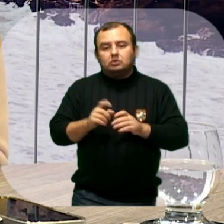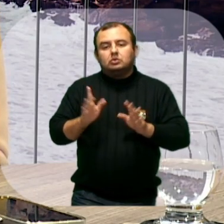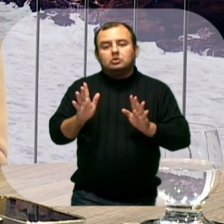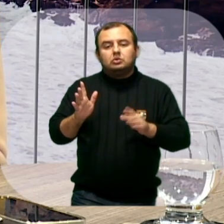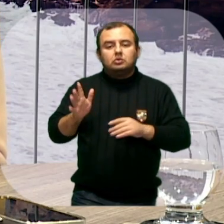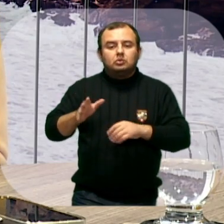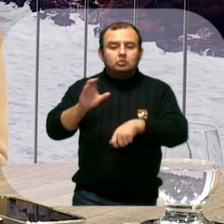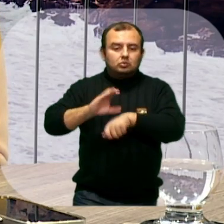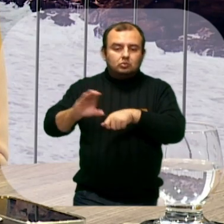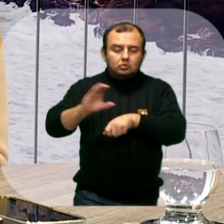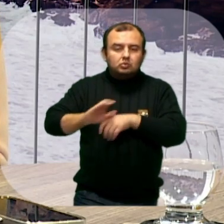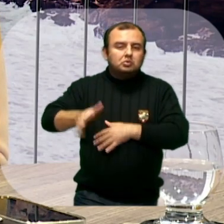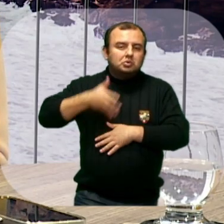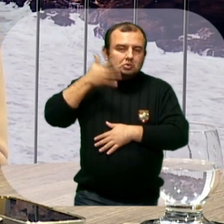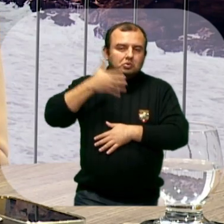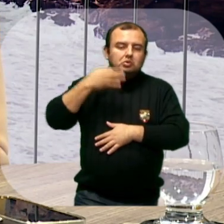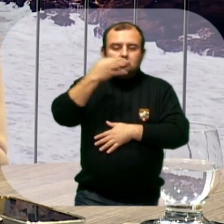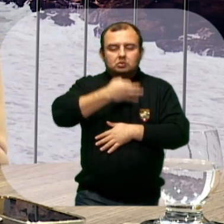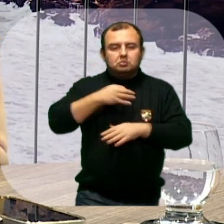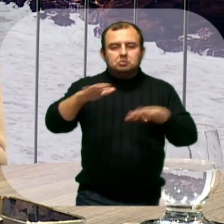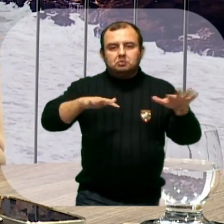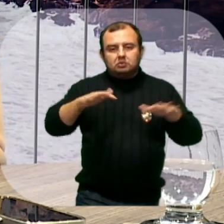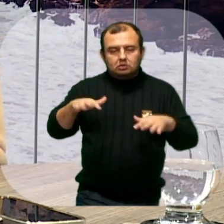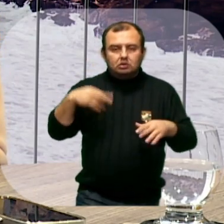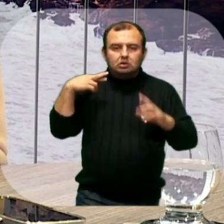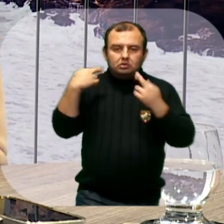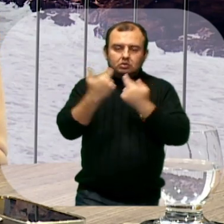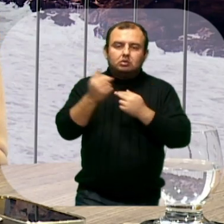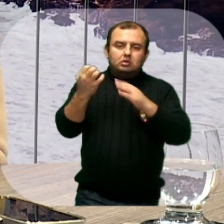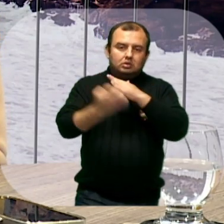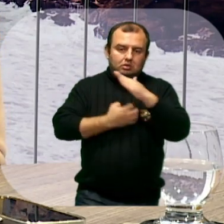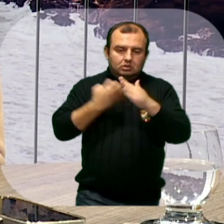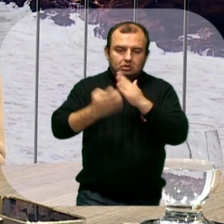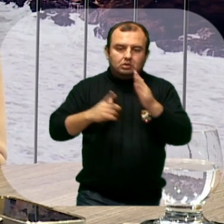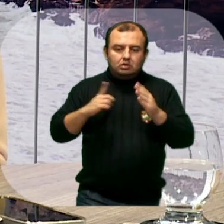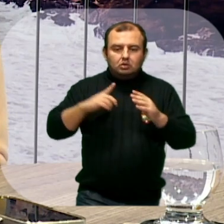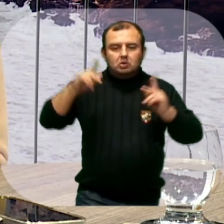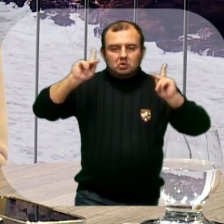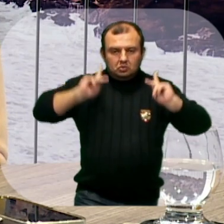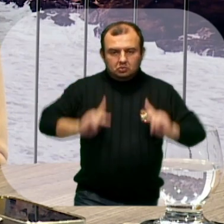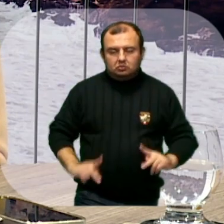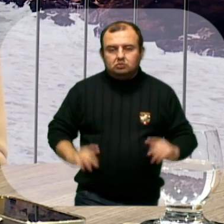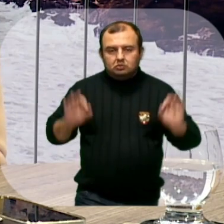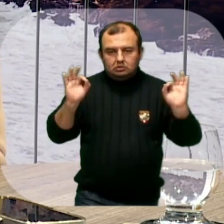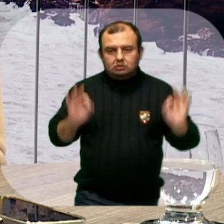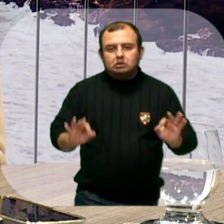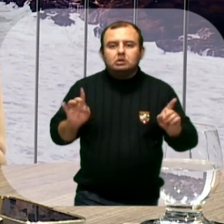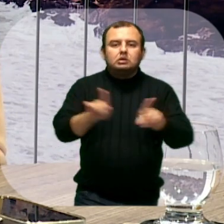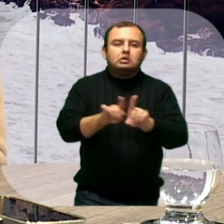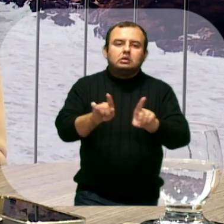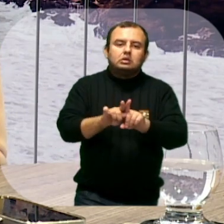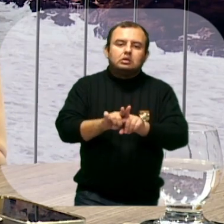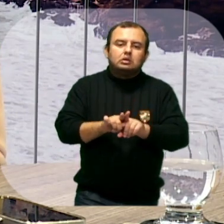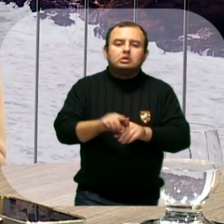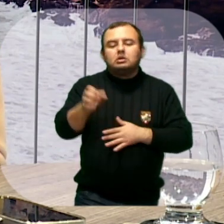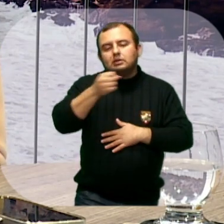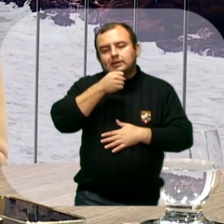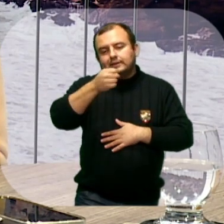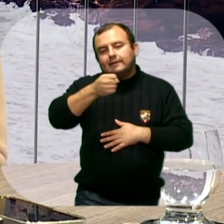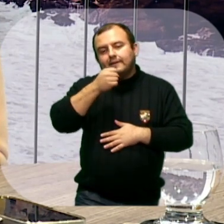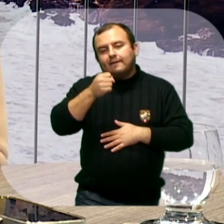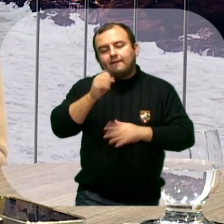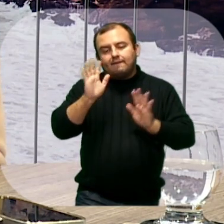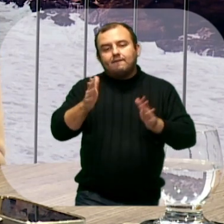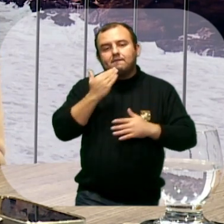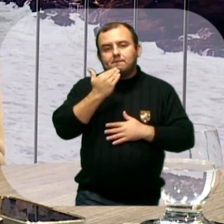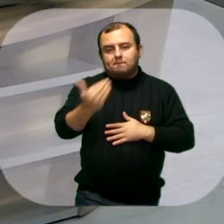oratória para se manifestar nas reuniões da empresa, para ter uma postura mais adequada na hora de entrevistas.